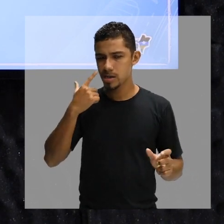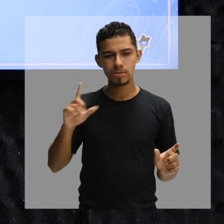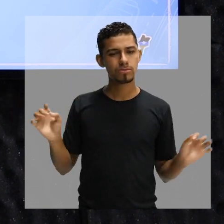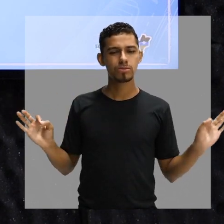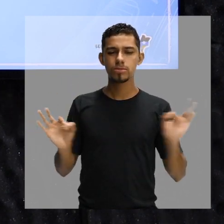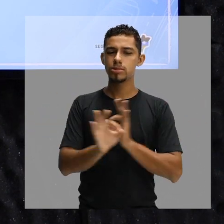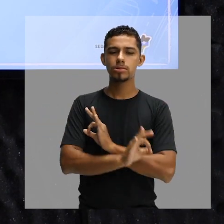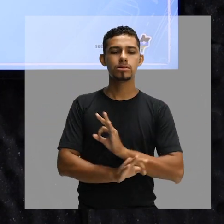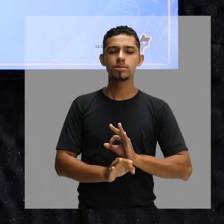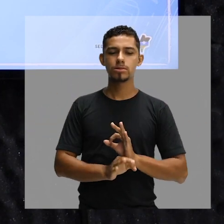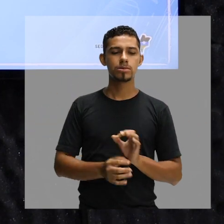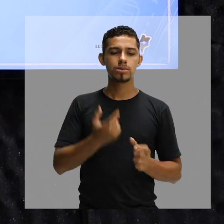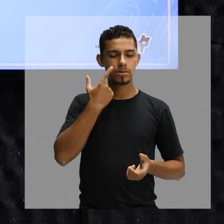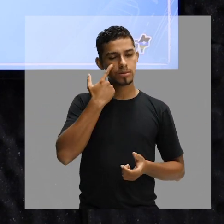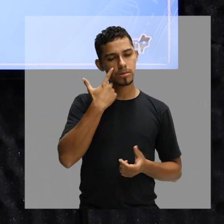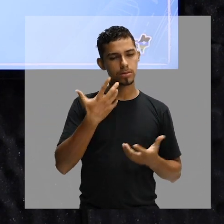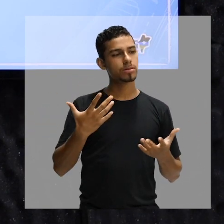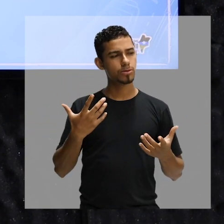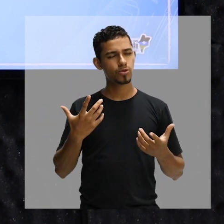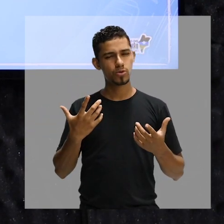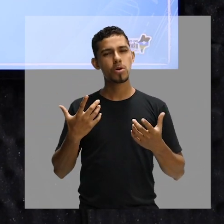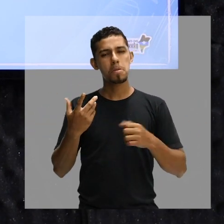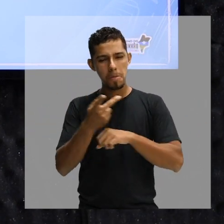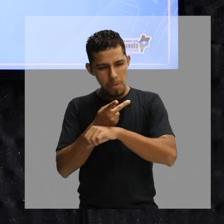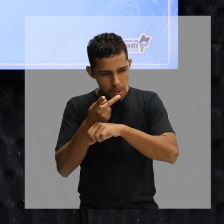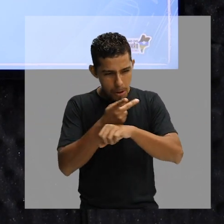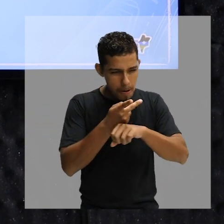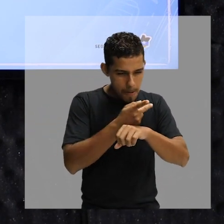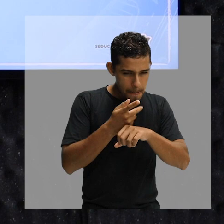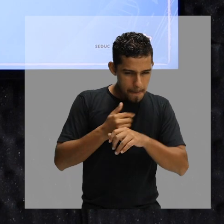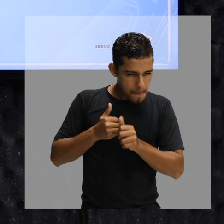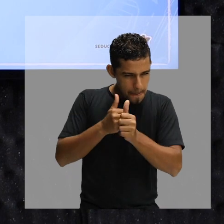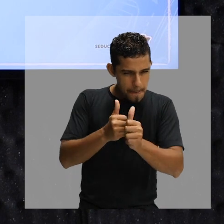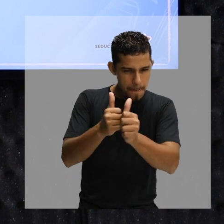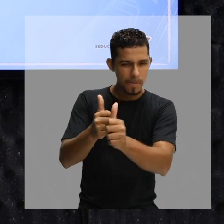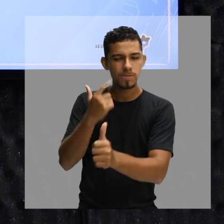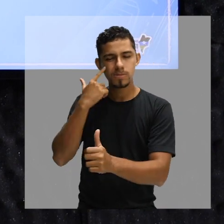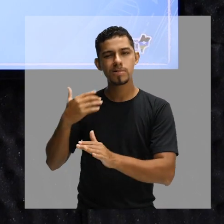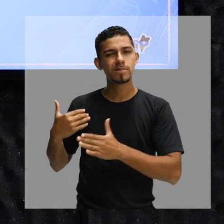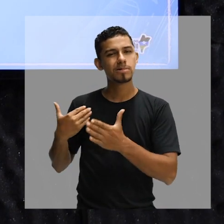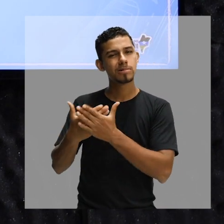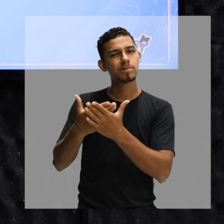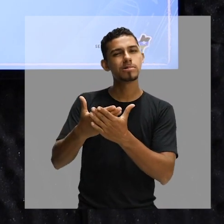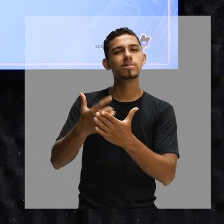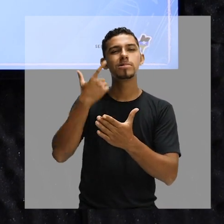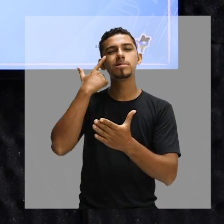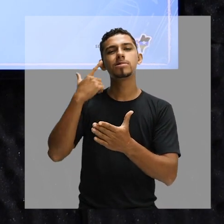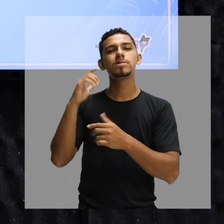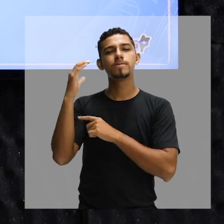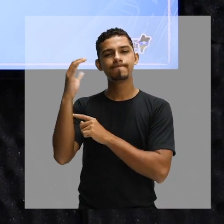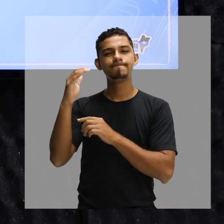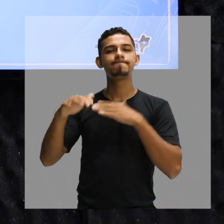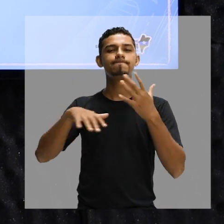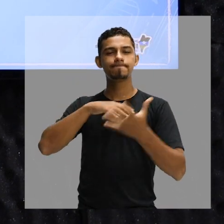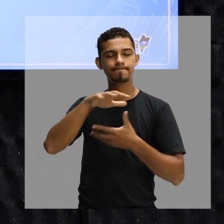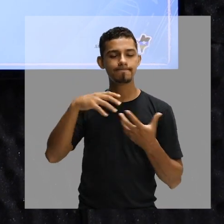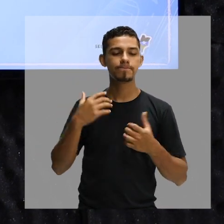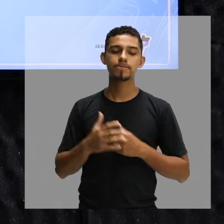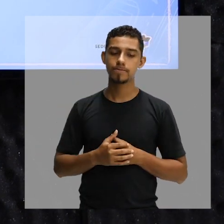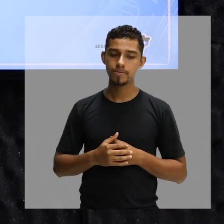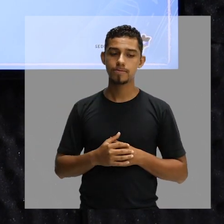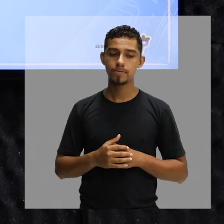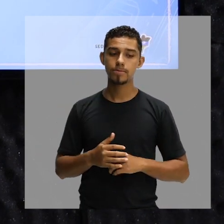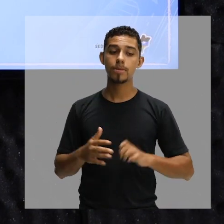perseguia muitos, né, daqueles que fizeram parte desta Revolução Científica. Então, não vai encaixar. Baseou-se em uma